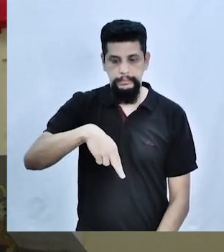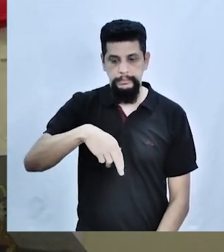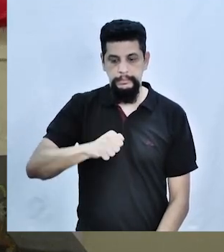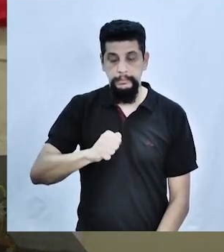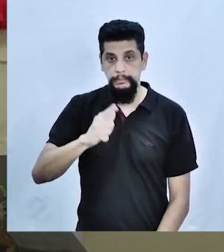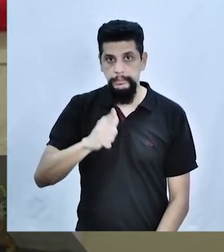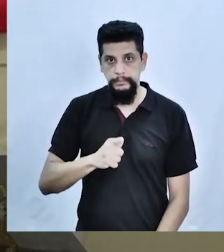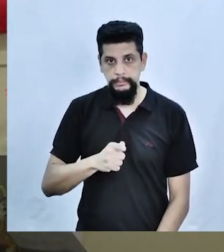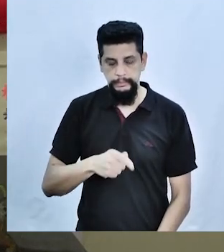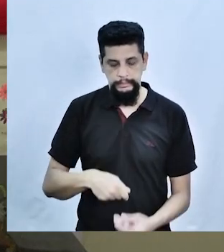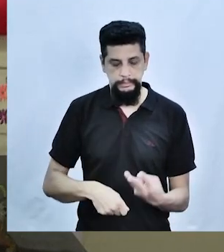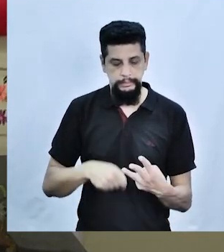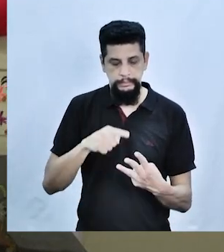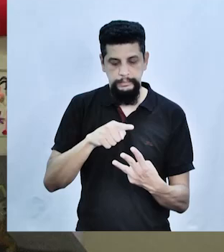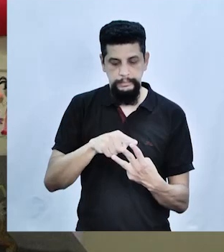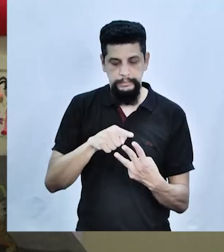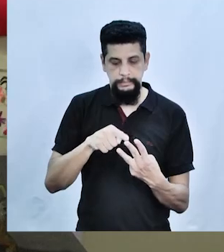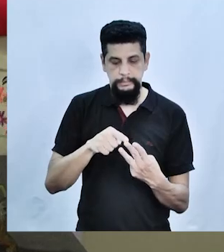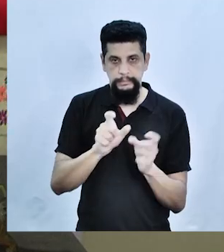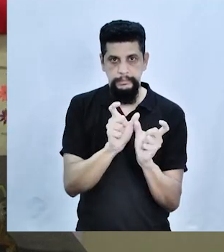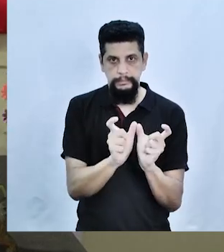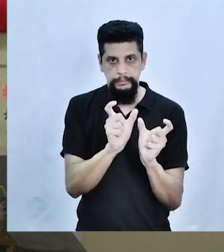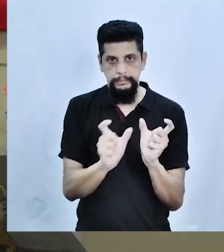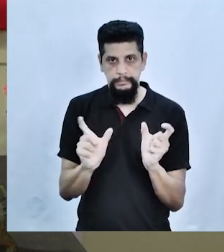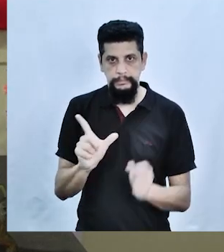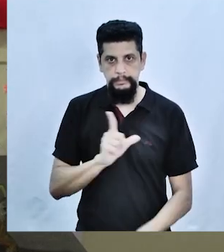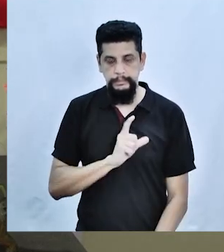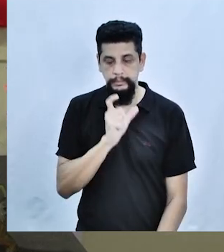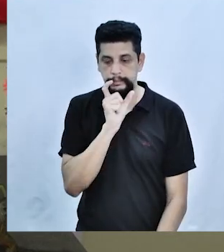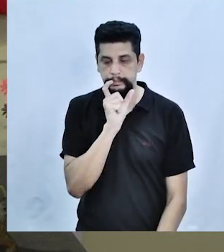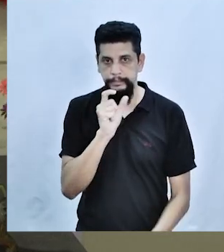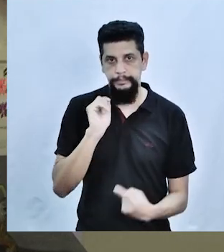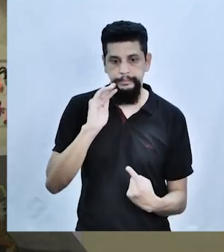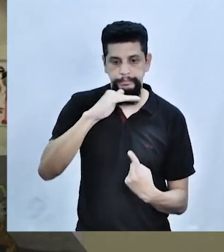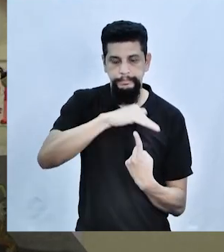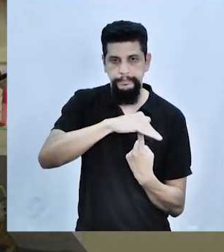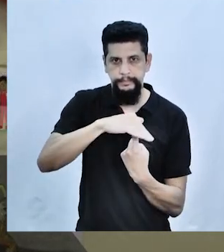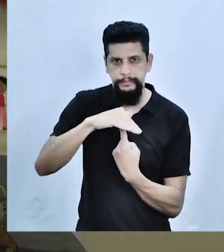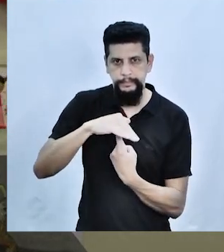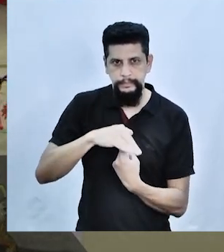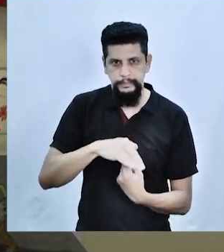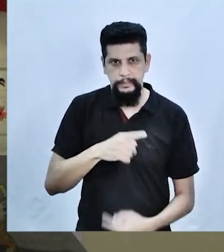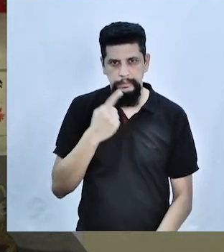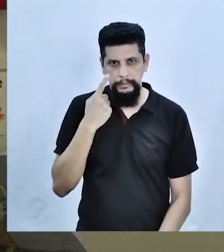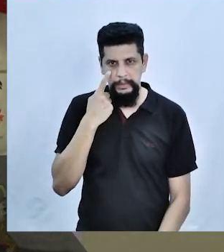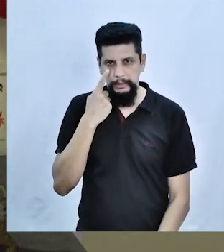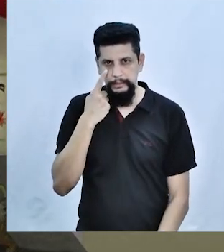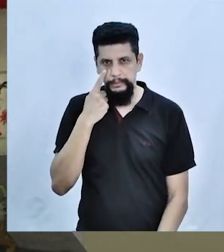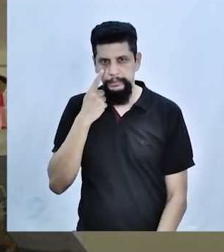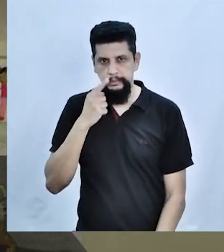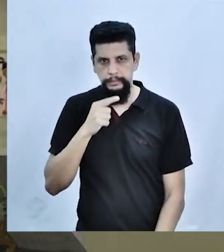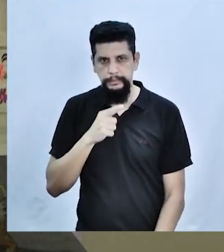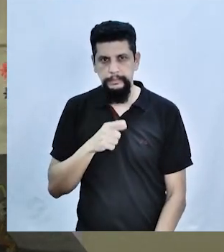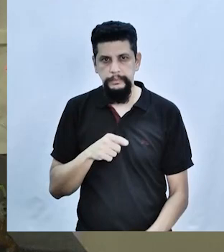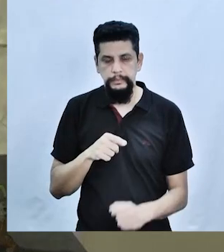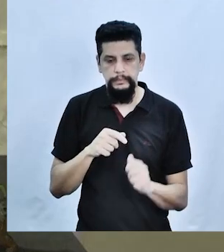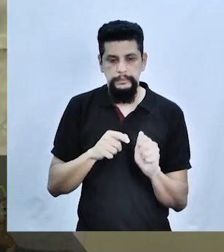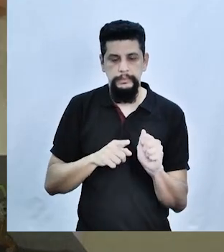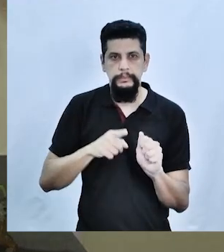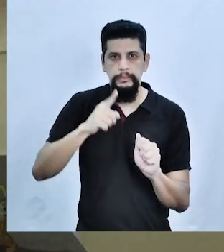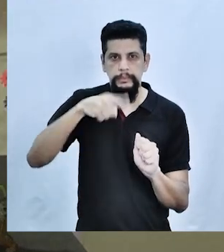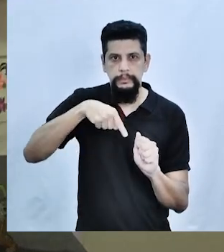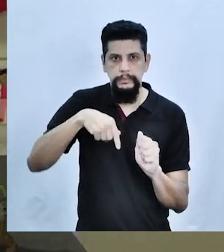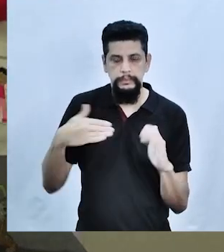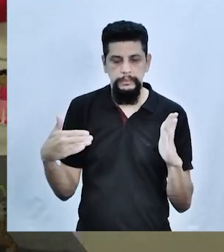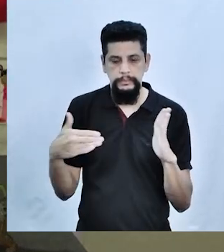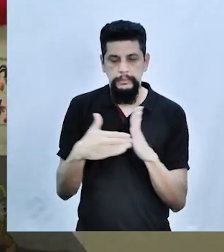Pa-ra-na. Três sílabas, professora Carol. É mesmo. Três sílabas, e né? E a gente percebeu que o A que tem acento é a